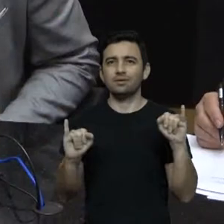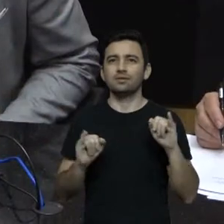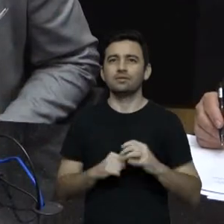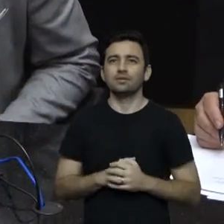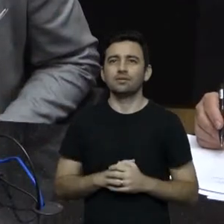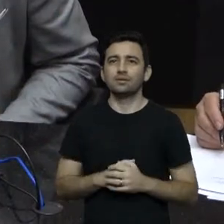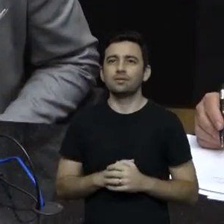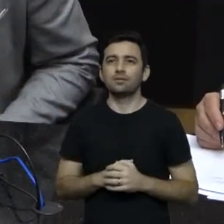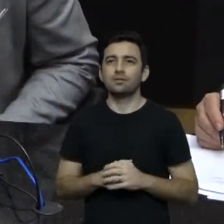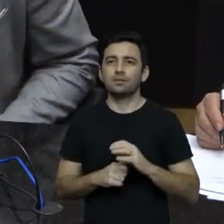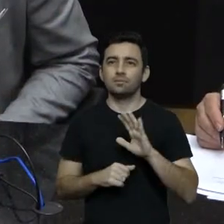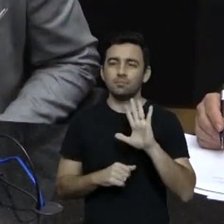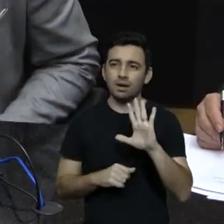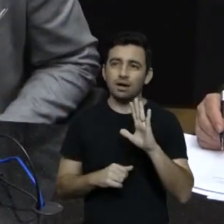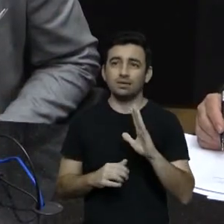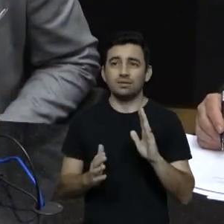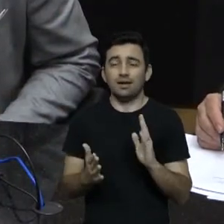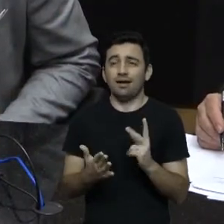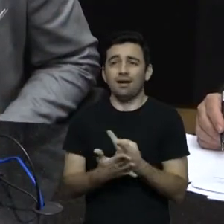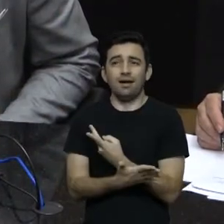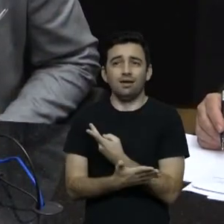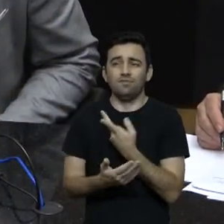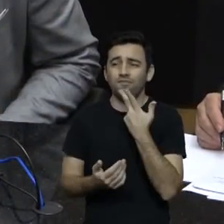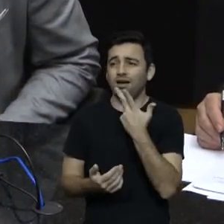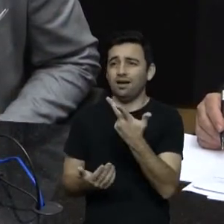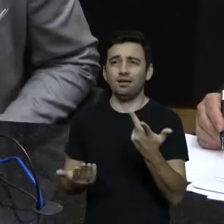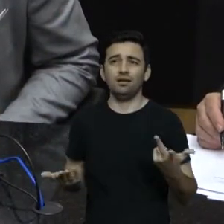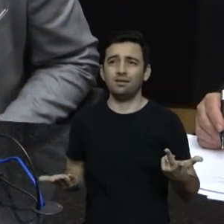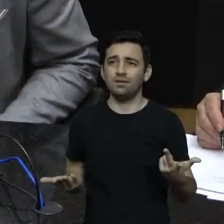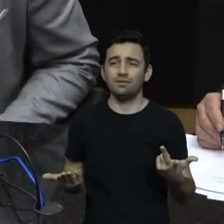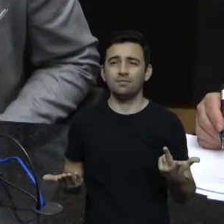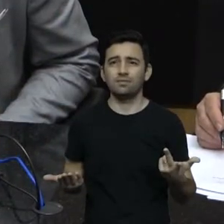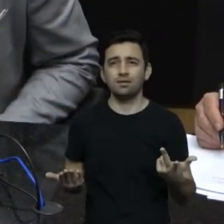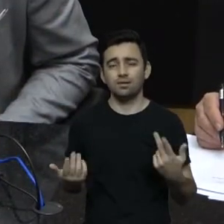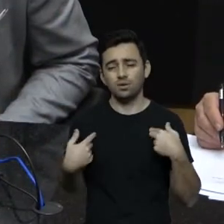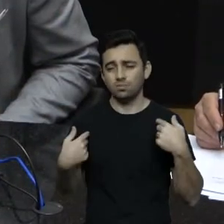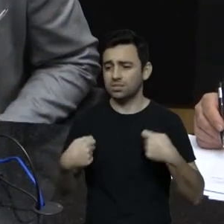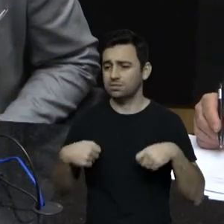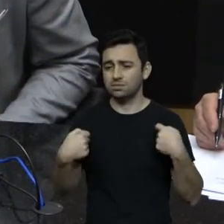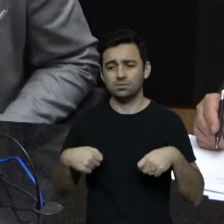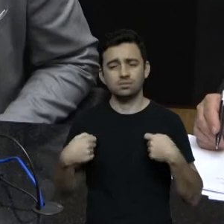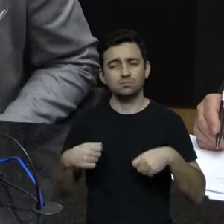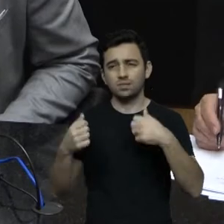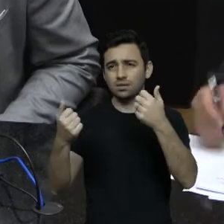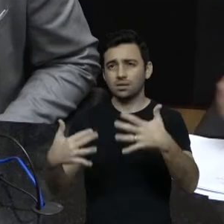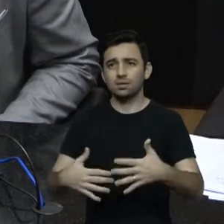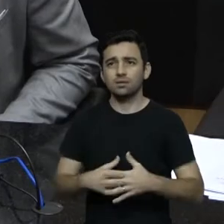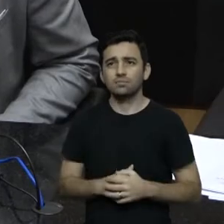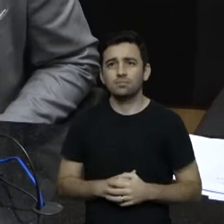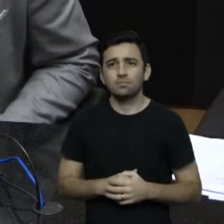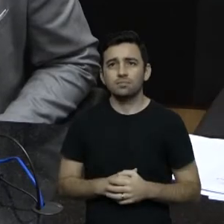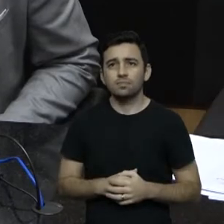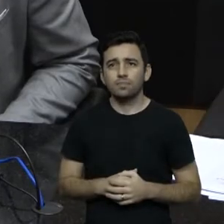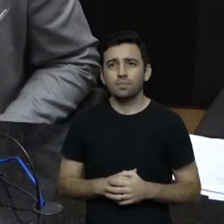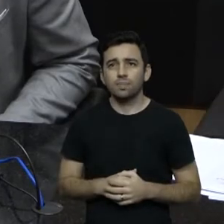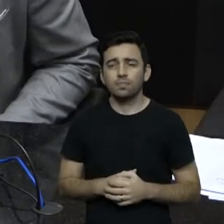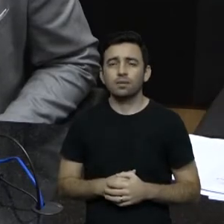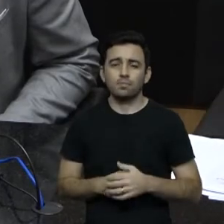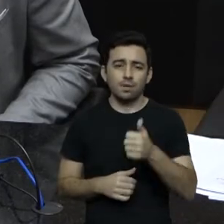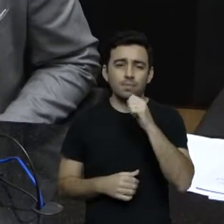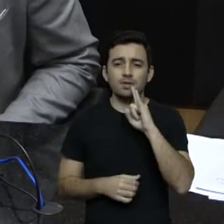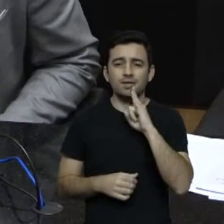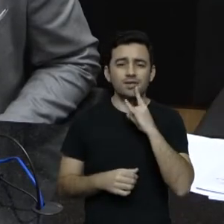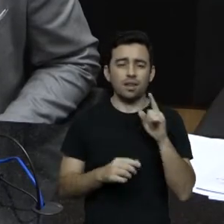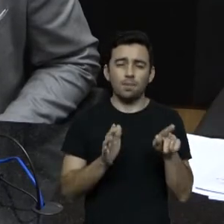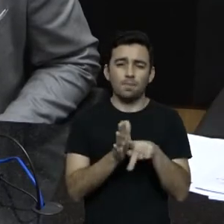mas uma bola cortada dessa eu não posso deixar passar batido Oi Total whisky na mamadeira da criança agora